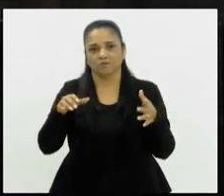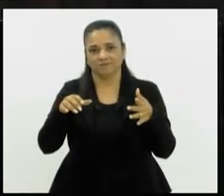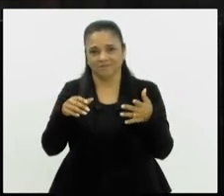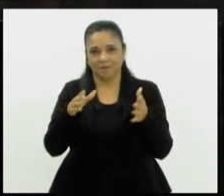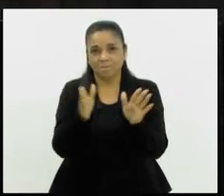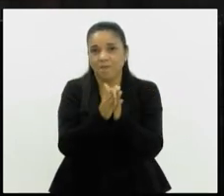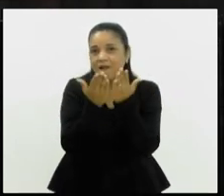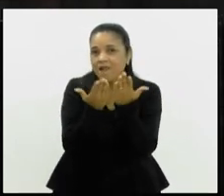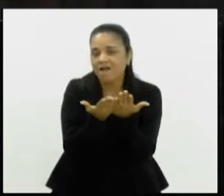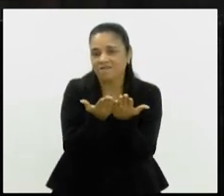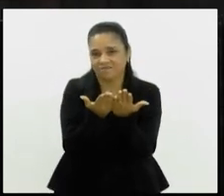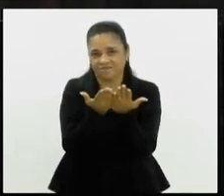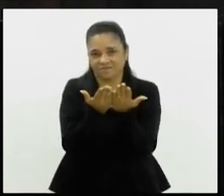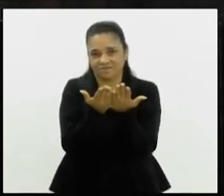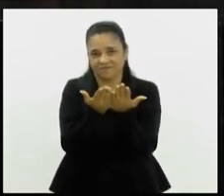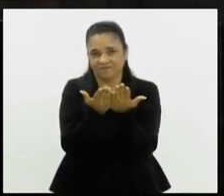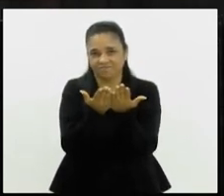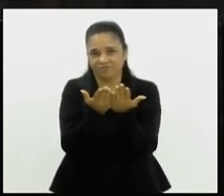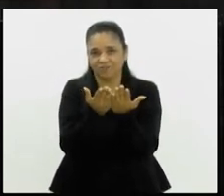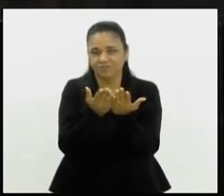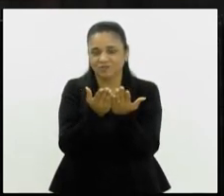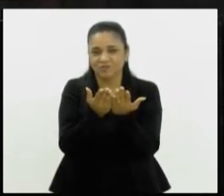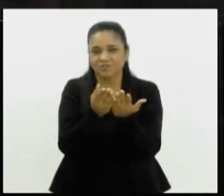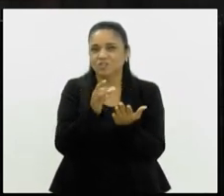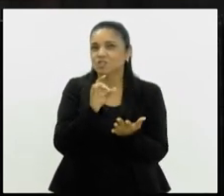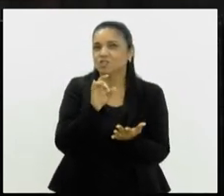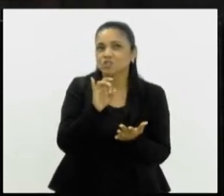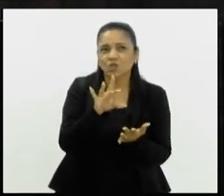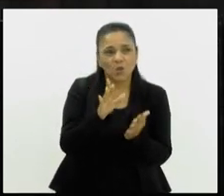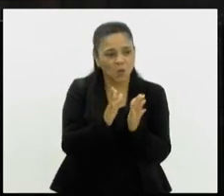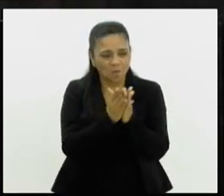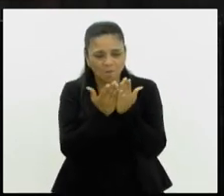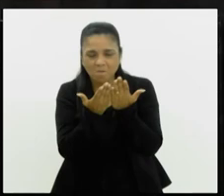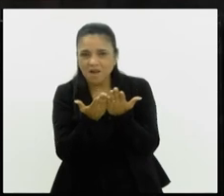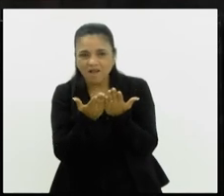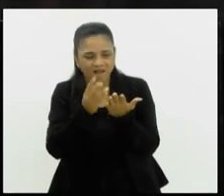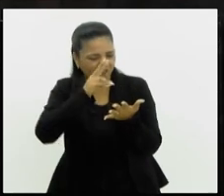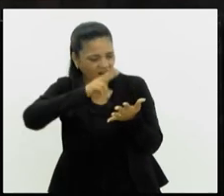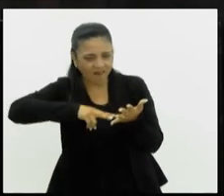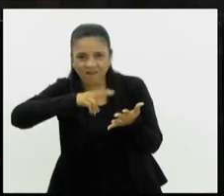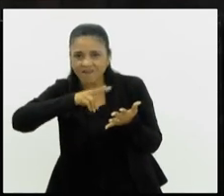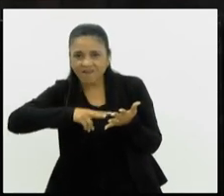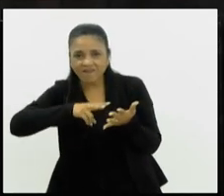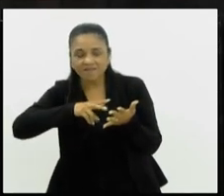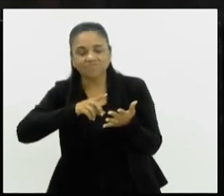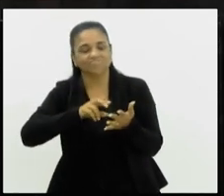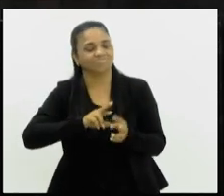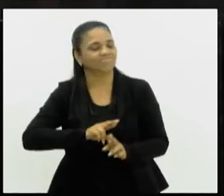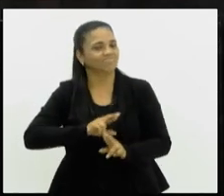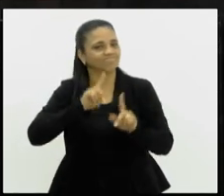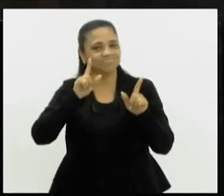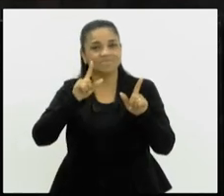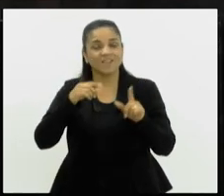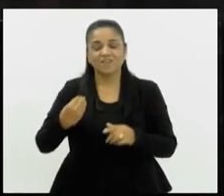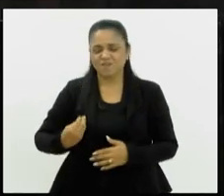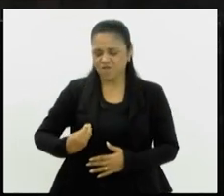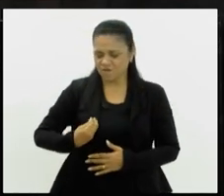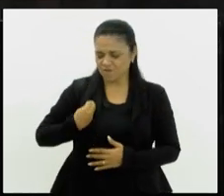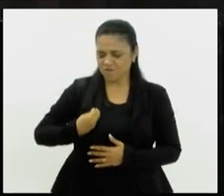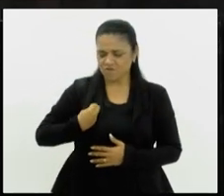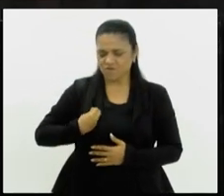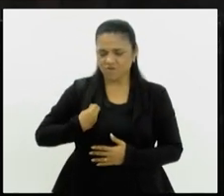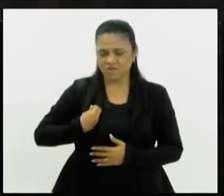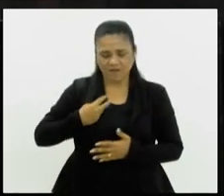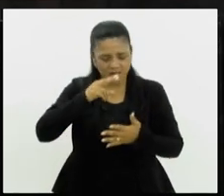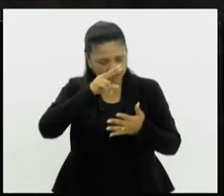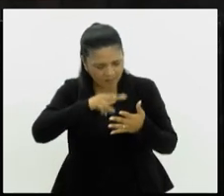palavra não pode ser somente uma palavra que se lê, mas sim uma palavra que se vive. Então a missão